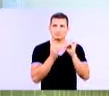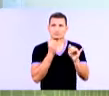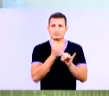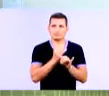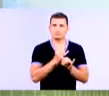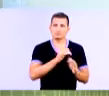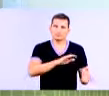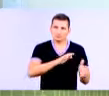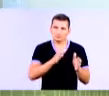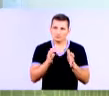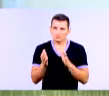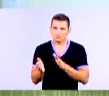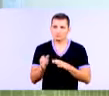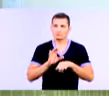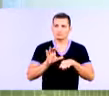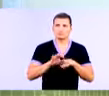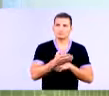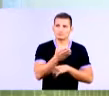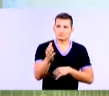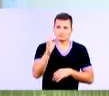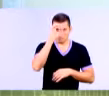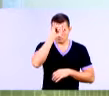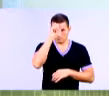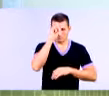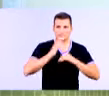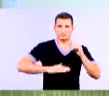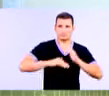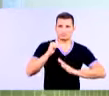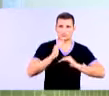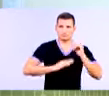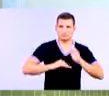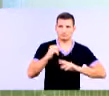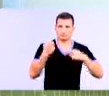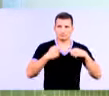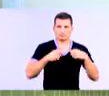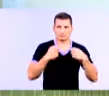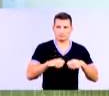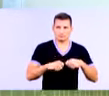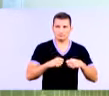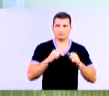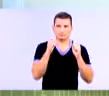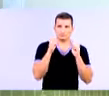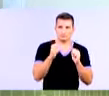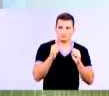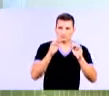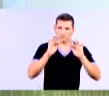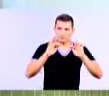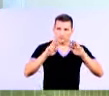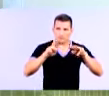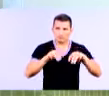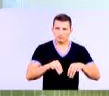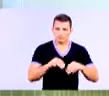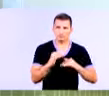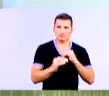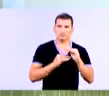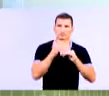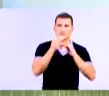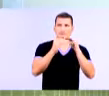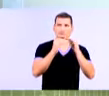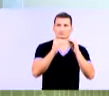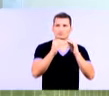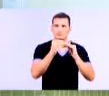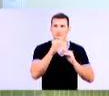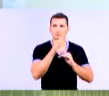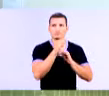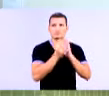criar todas as competências necessárias para poder, ao final dele, estar desenvolvendo para a internet,